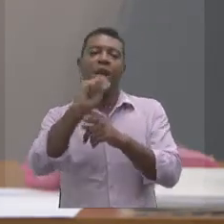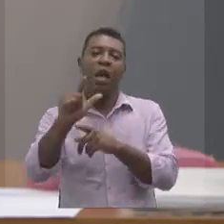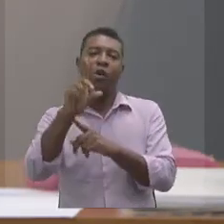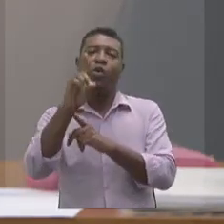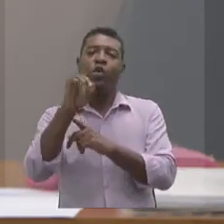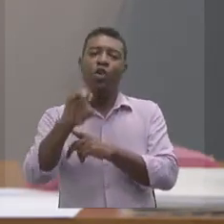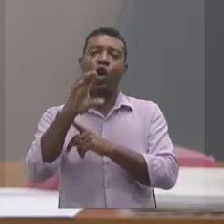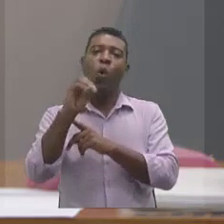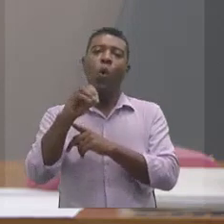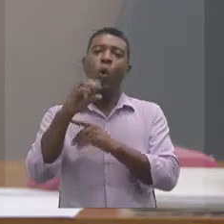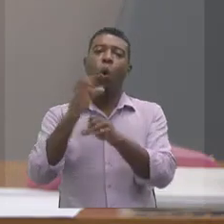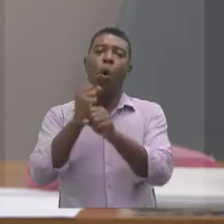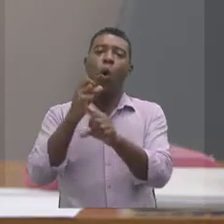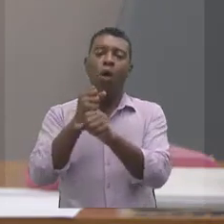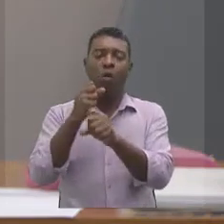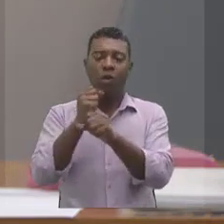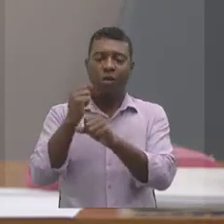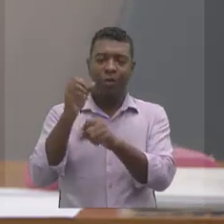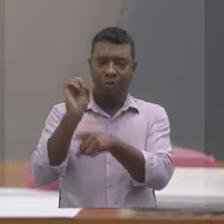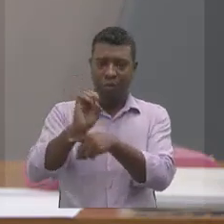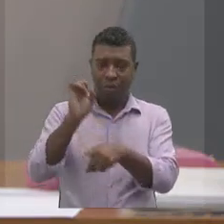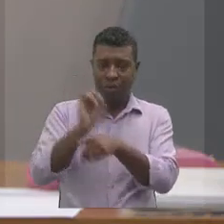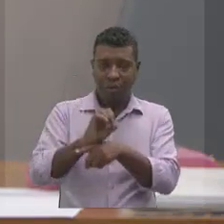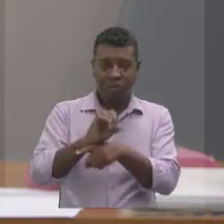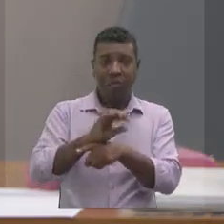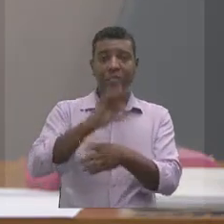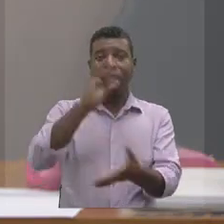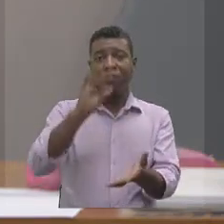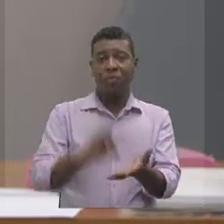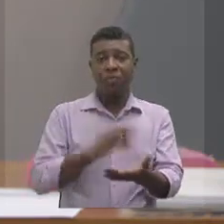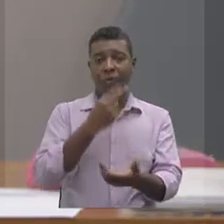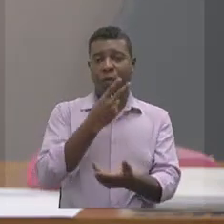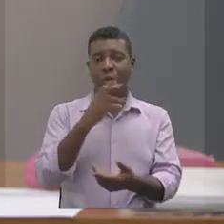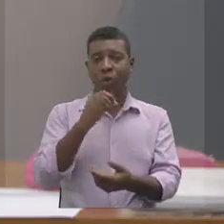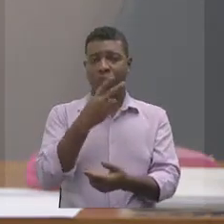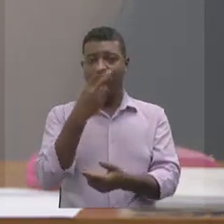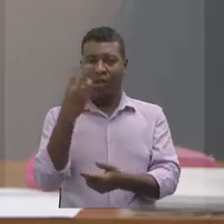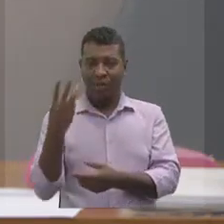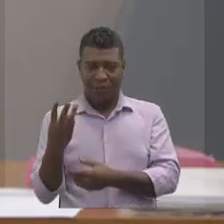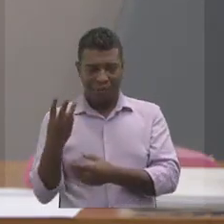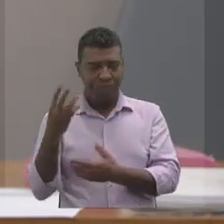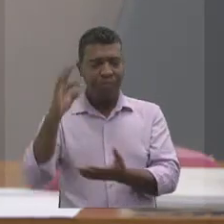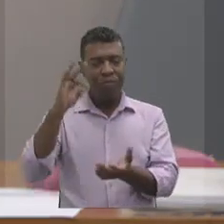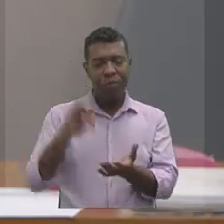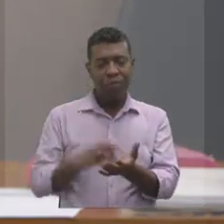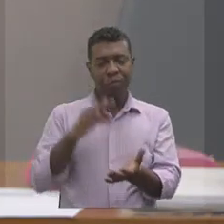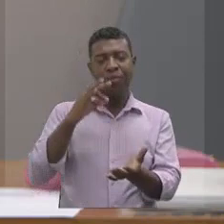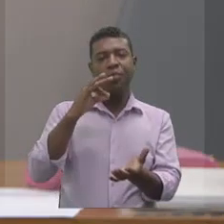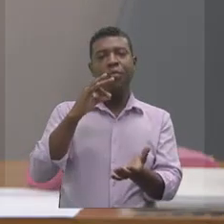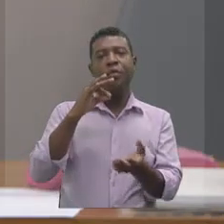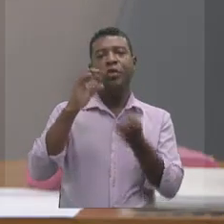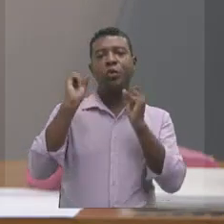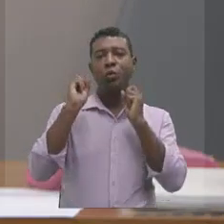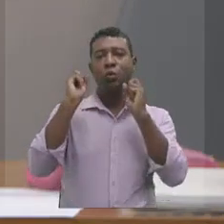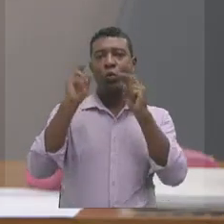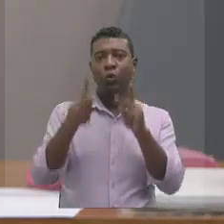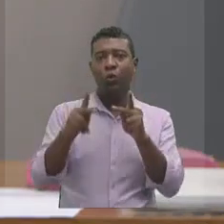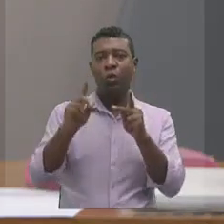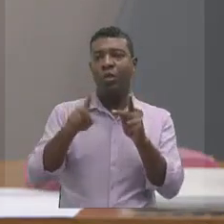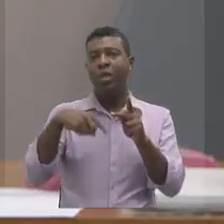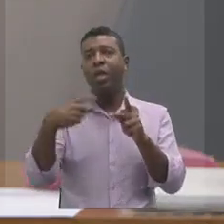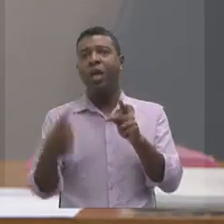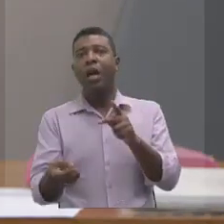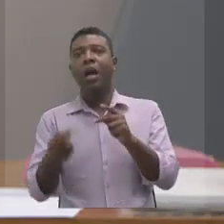2023 acontece que tão logo contrato foi assinado né a empresa vencedora Apresentou um pleito de reequilíbrio